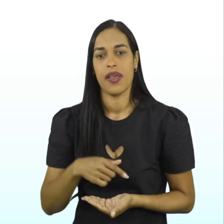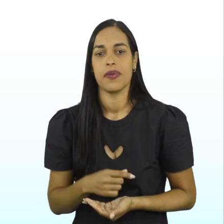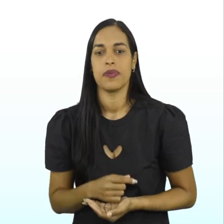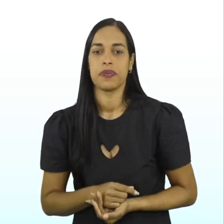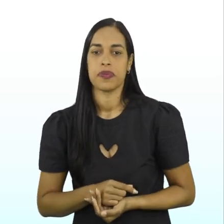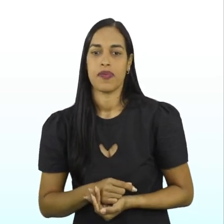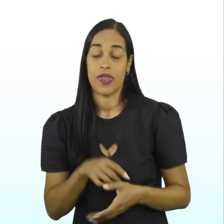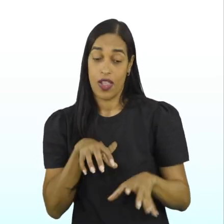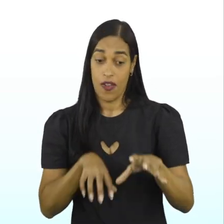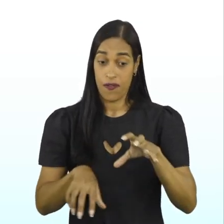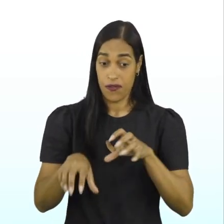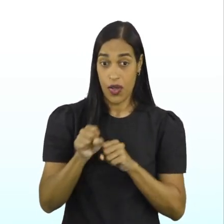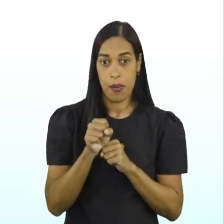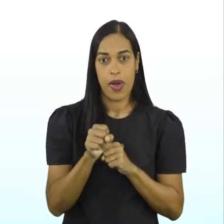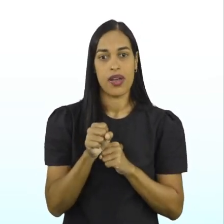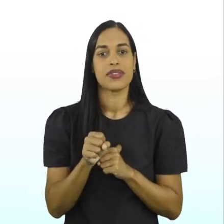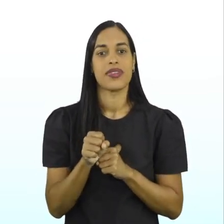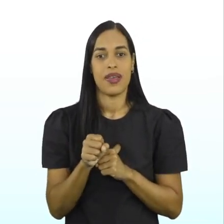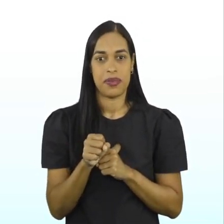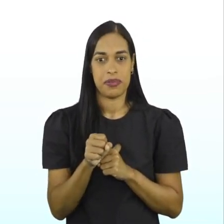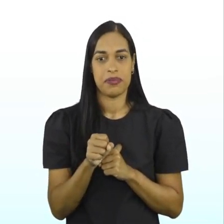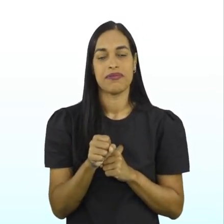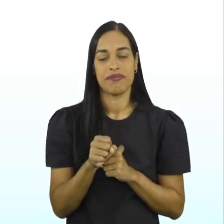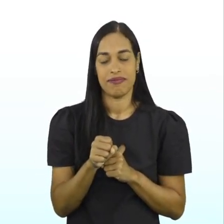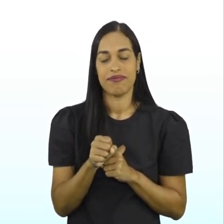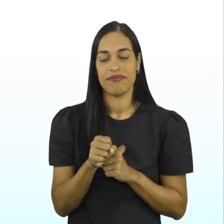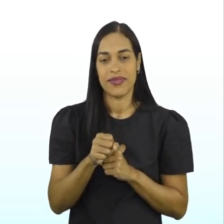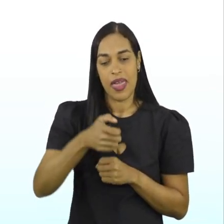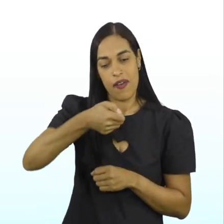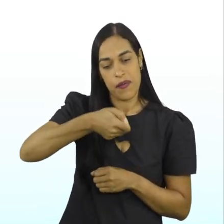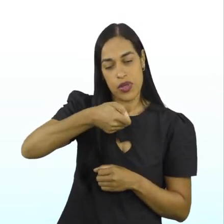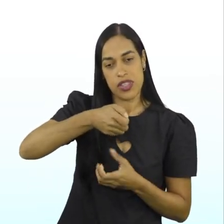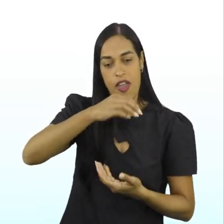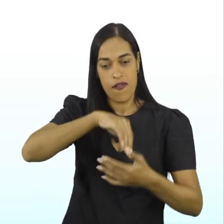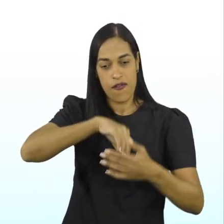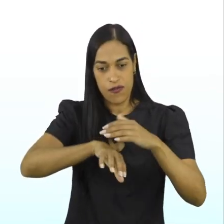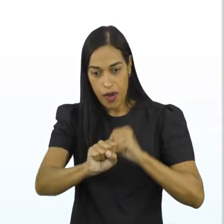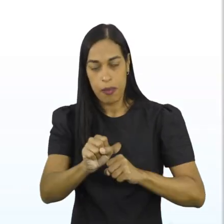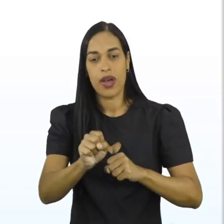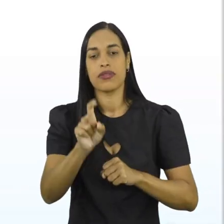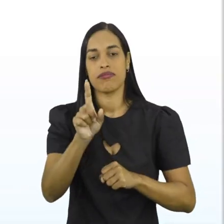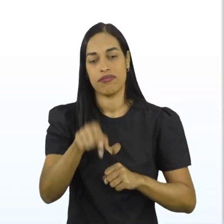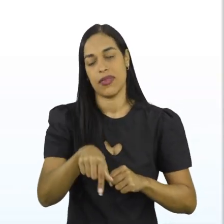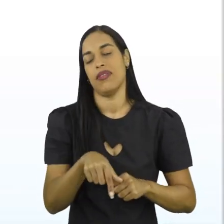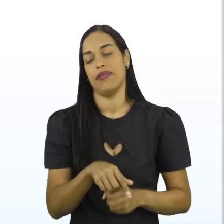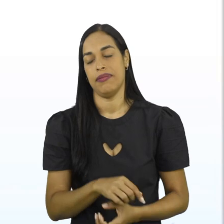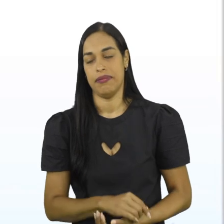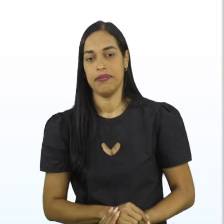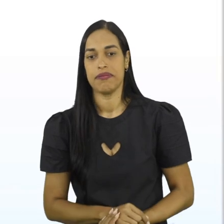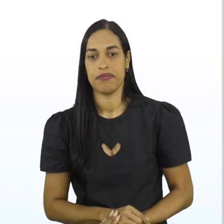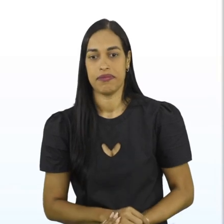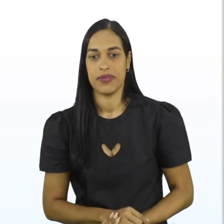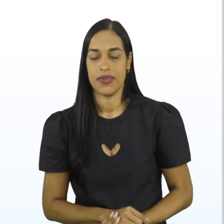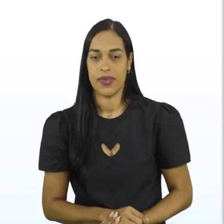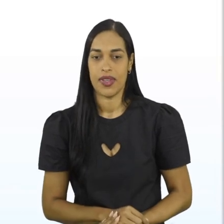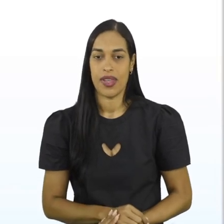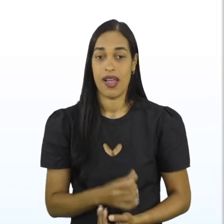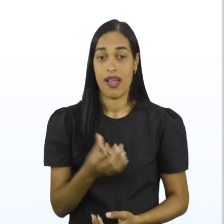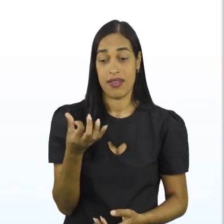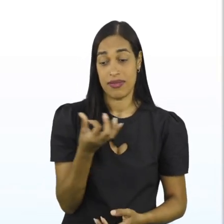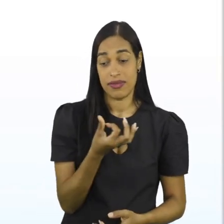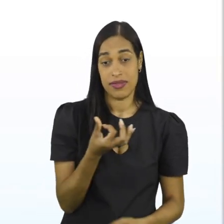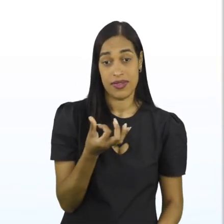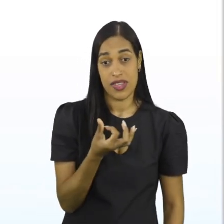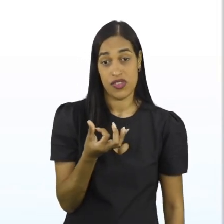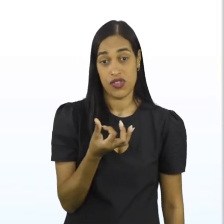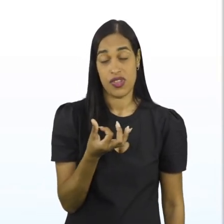é formada pelo complexo de Golgi. Não esquece disso, tá? Léo, bota no meu quadro aí, por favor. A sexta organela, na verdade,